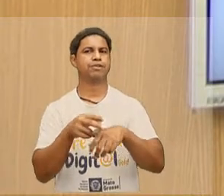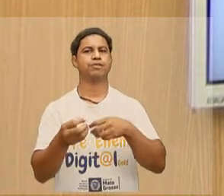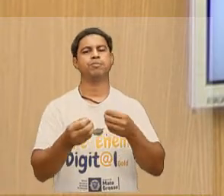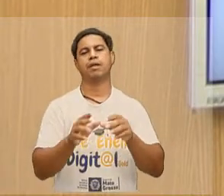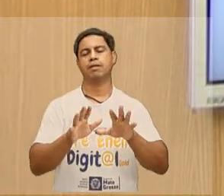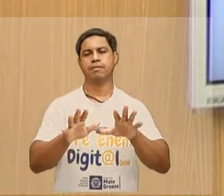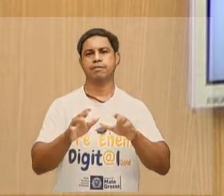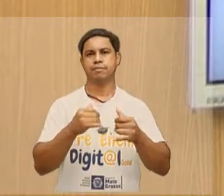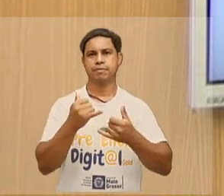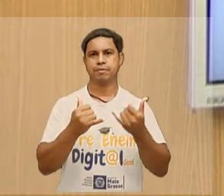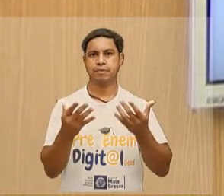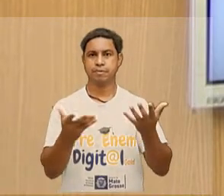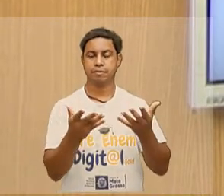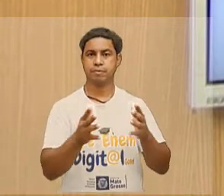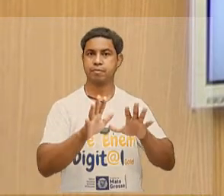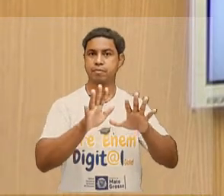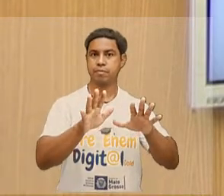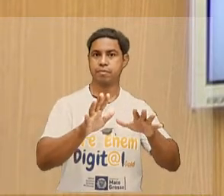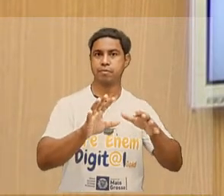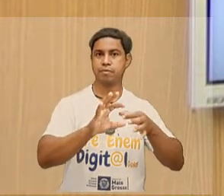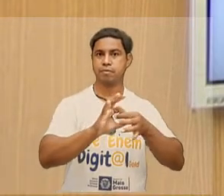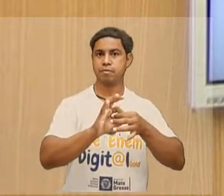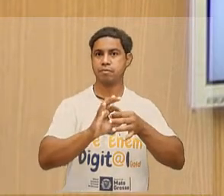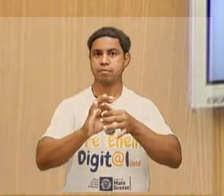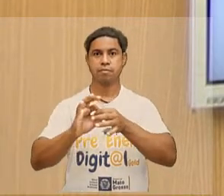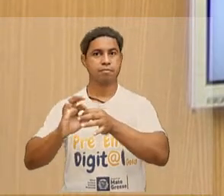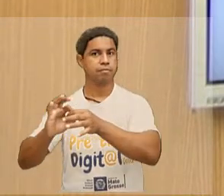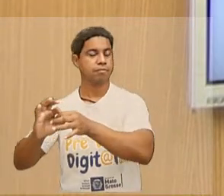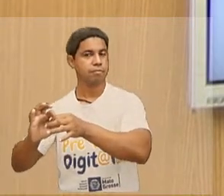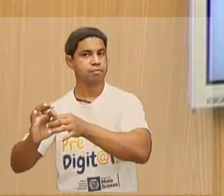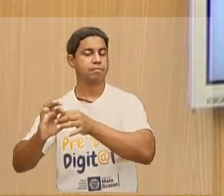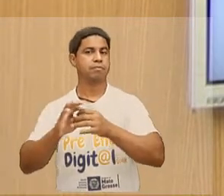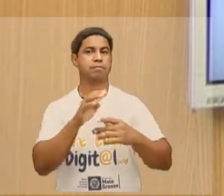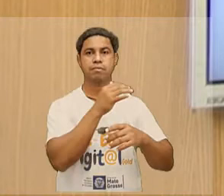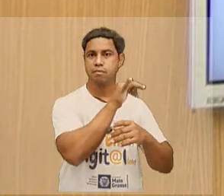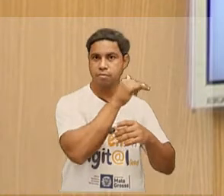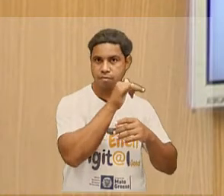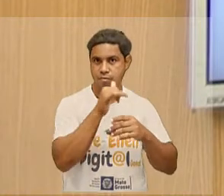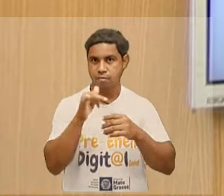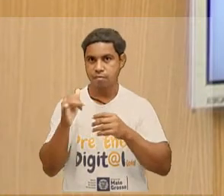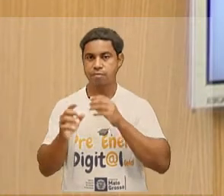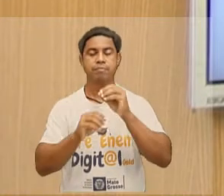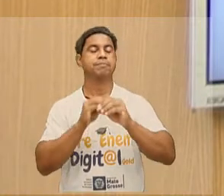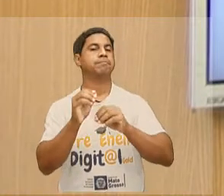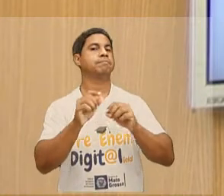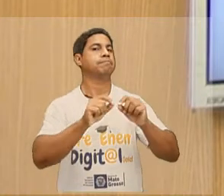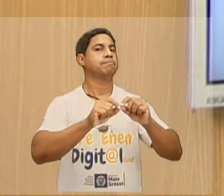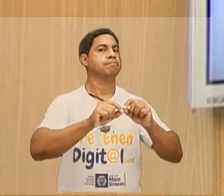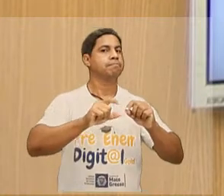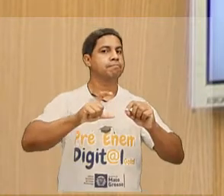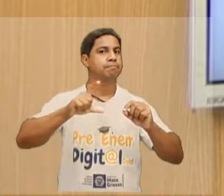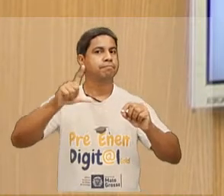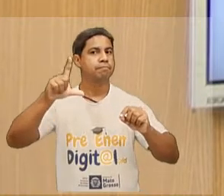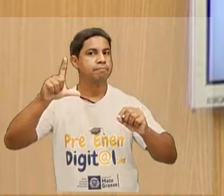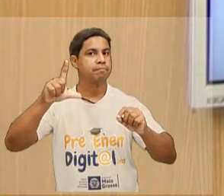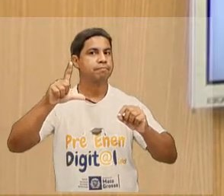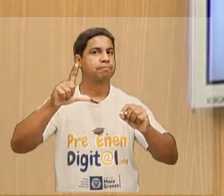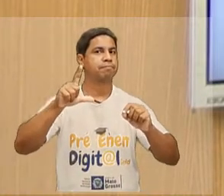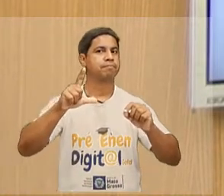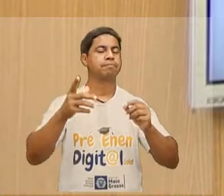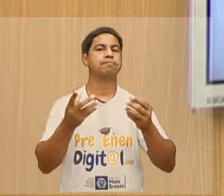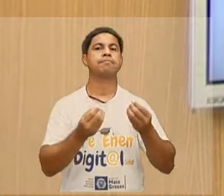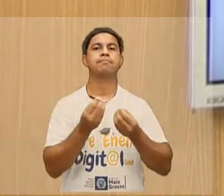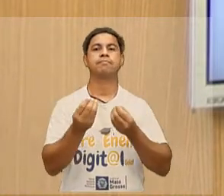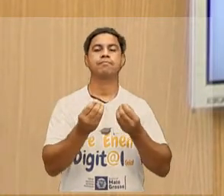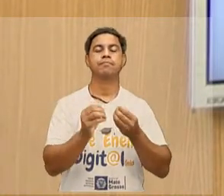sabe, a intensidade de corrente elétrica é inversamente proporcional à resistência. Se a resistência aumenta, o que